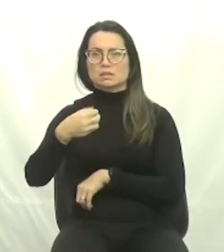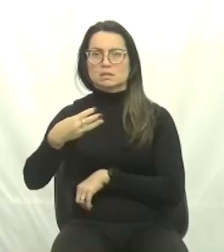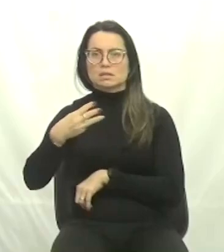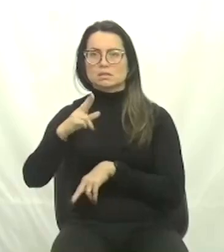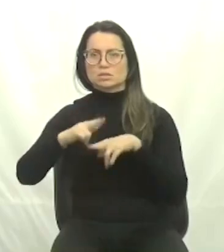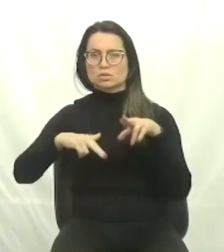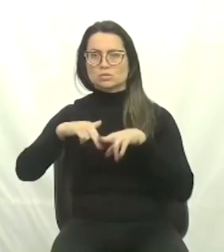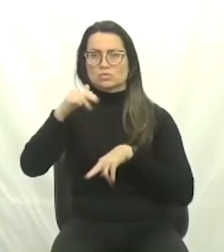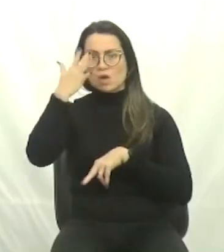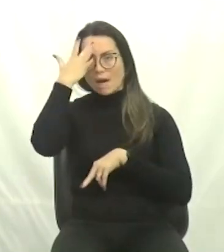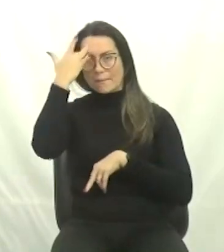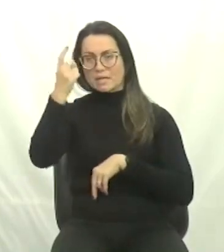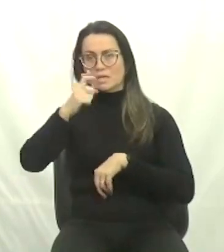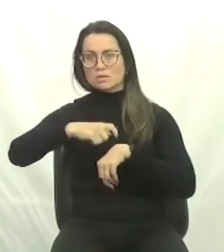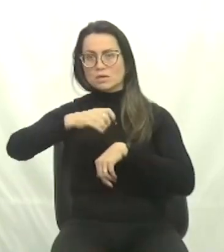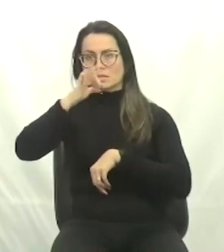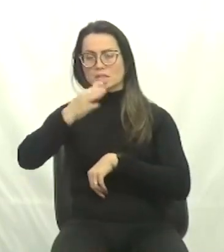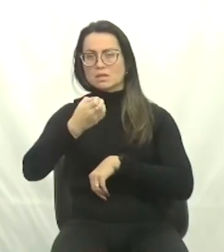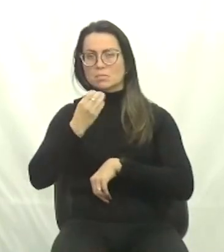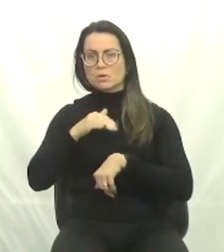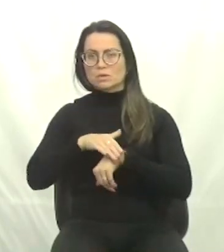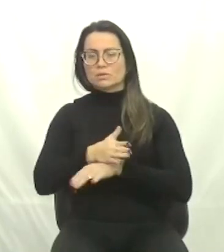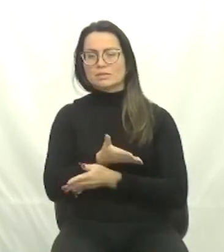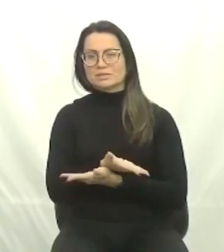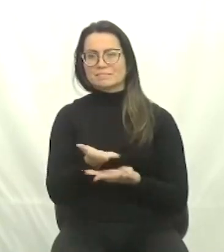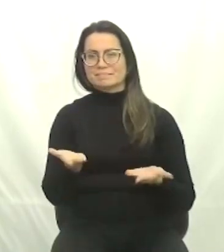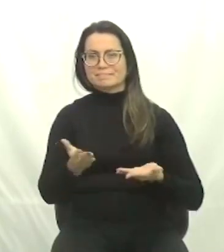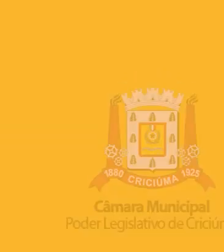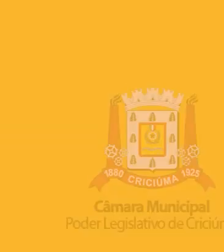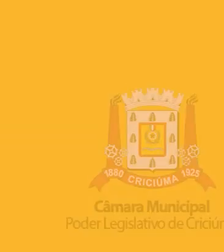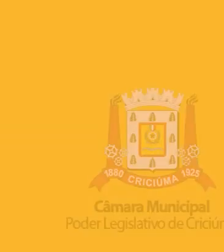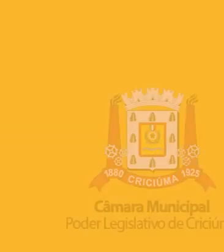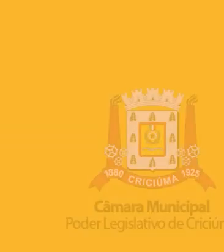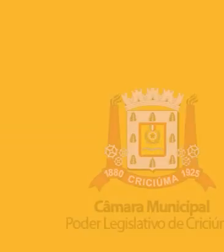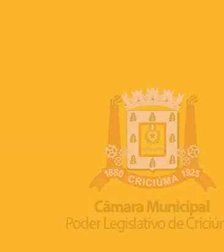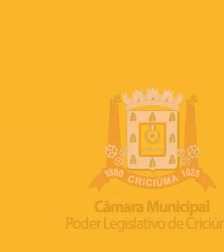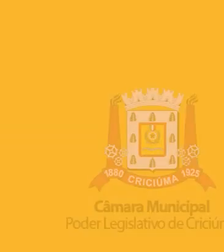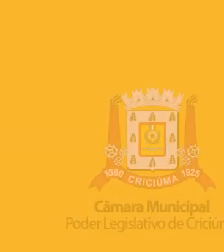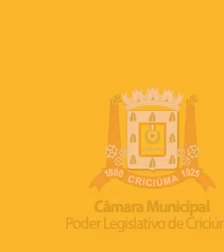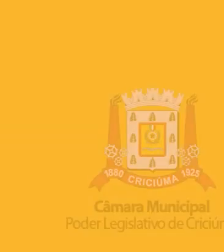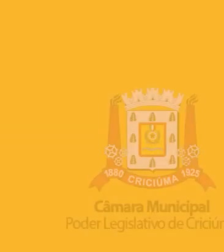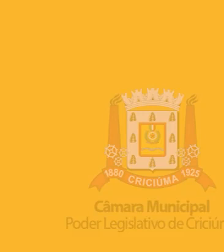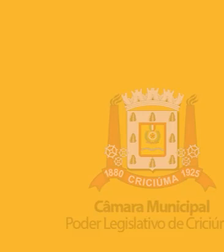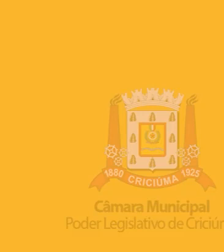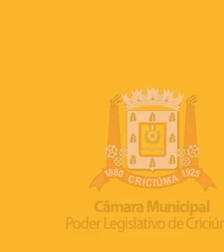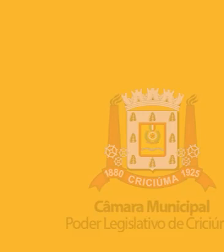amanhã, no horário regimental. Uma boa noite a todos. Música.